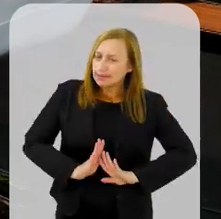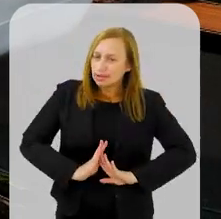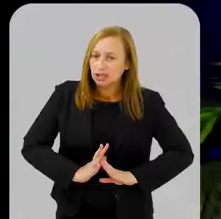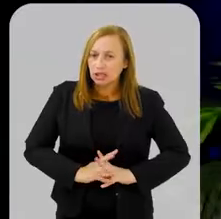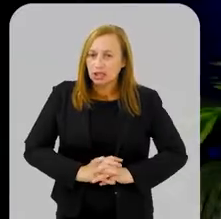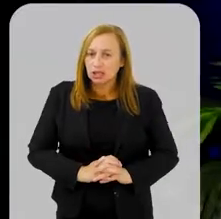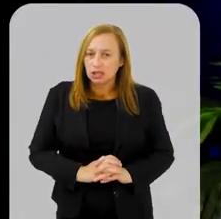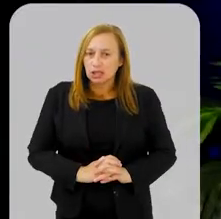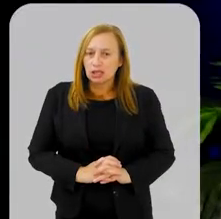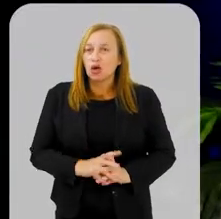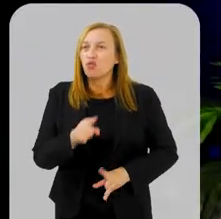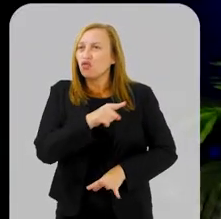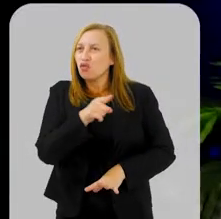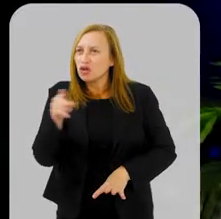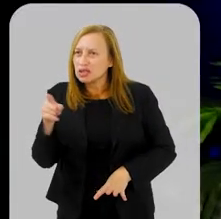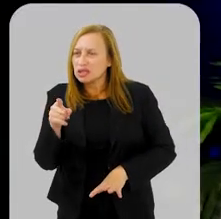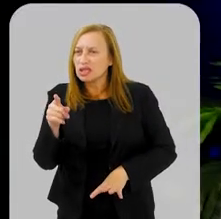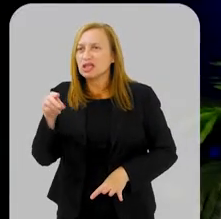diferente.